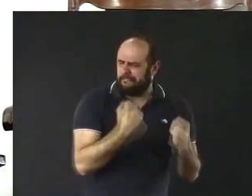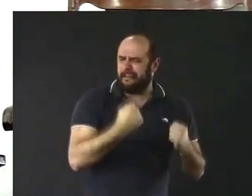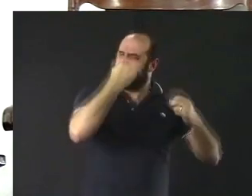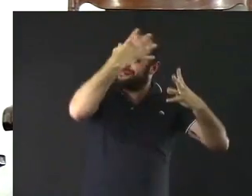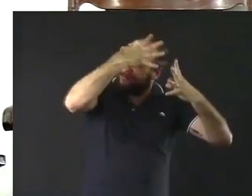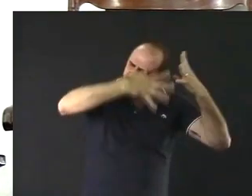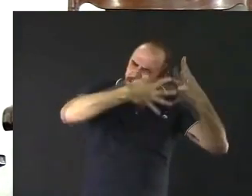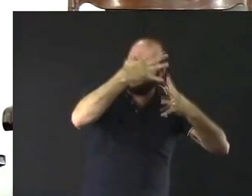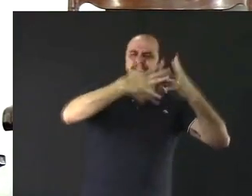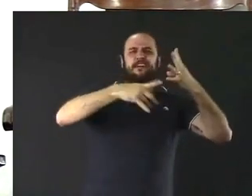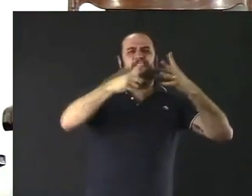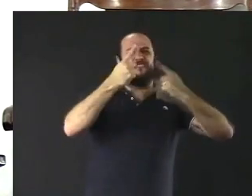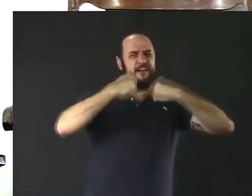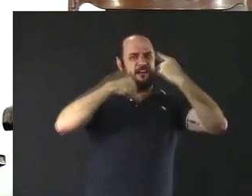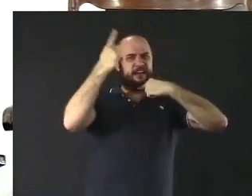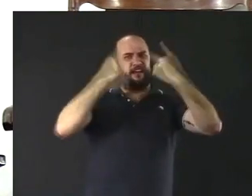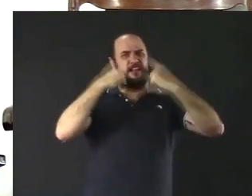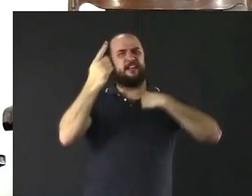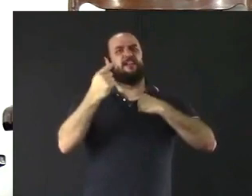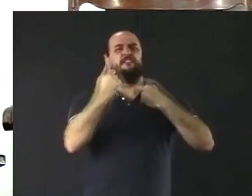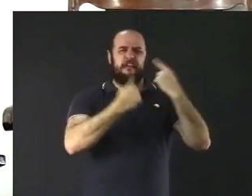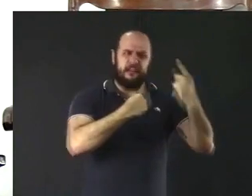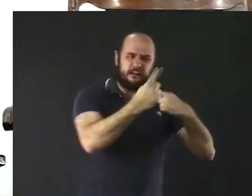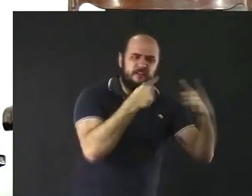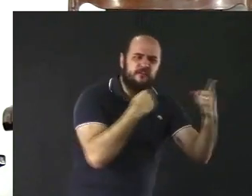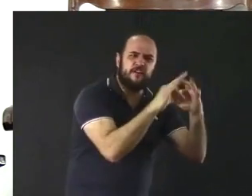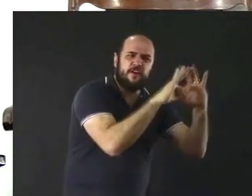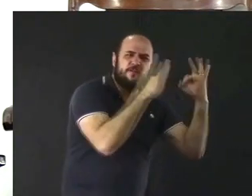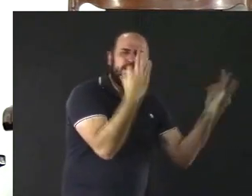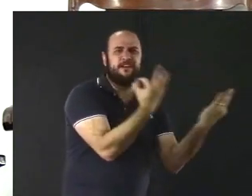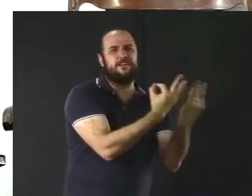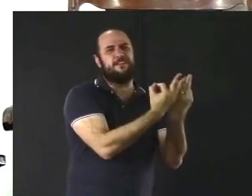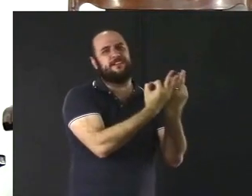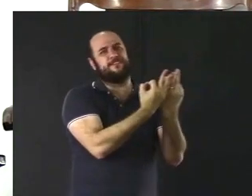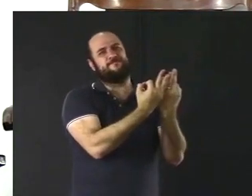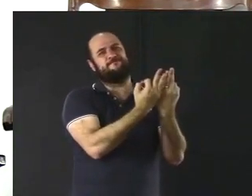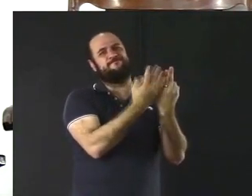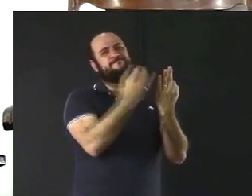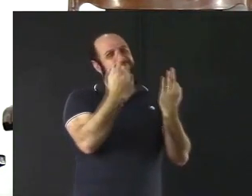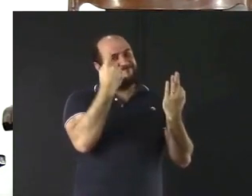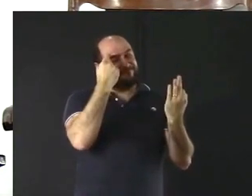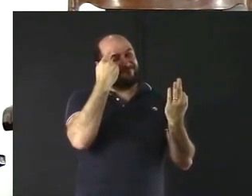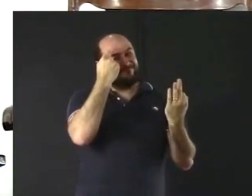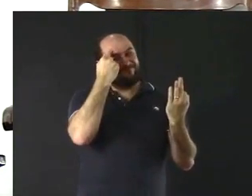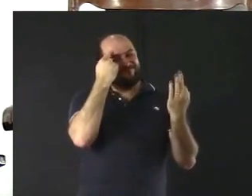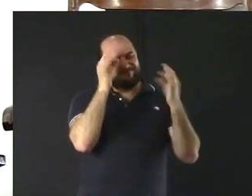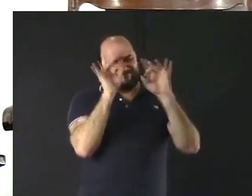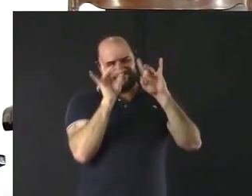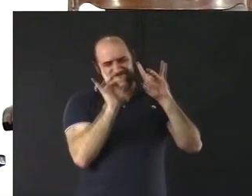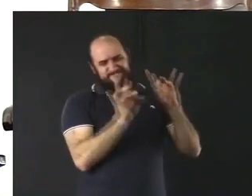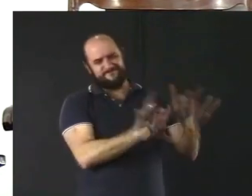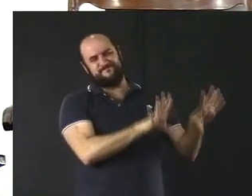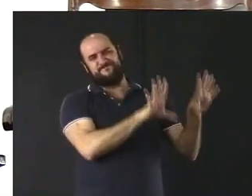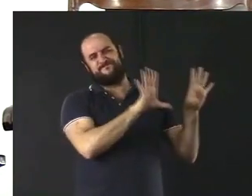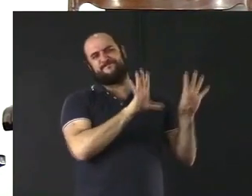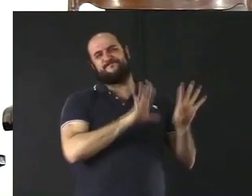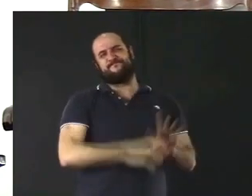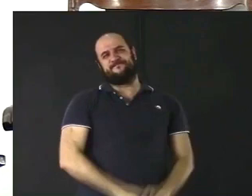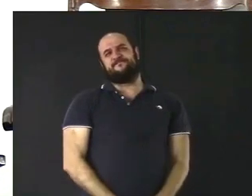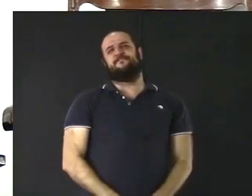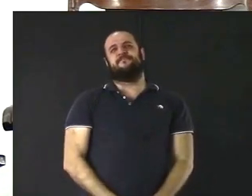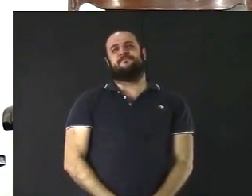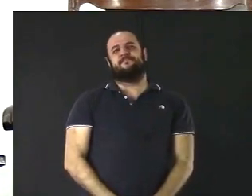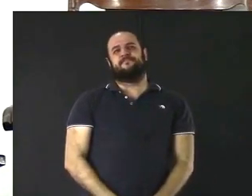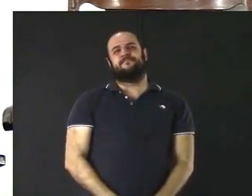seu relacionamento com Deus e o seu relacionamento com a família, você precisa deixá-lo. Mas